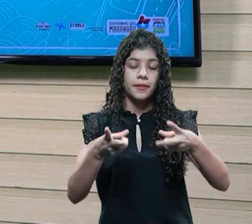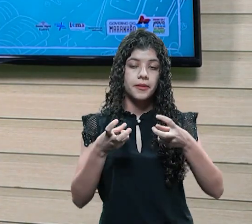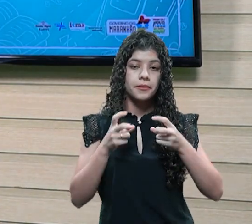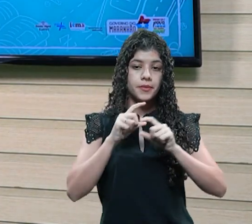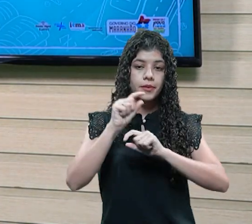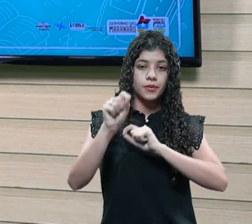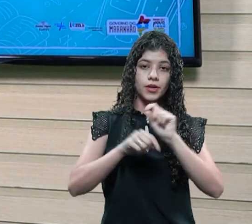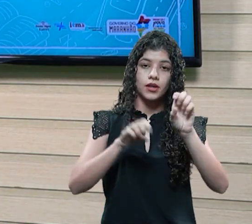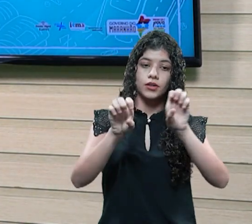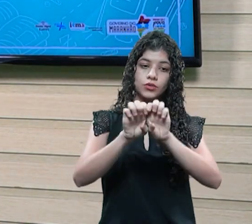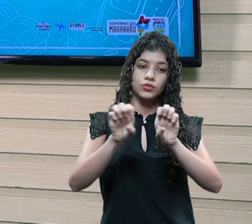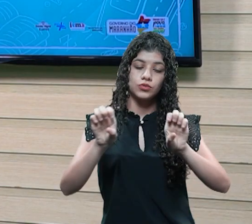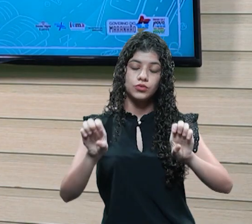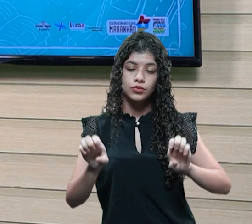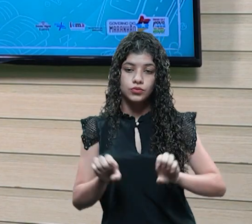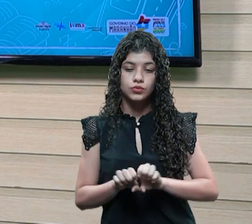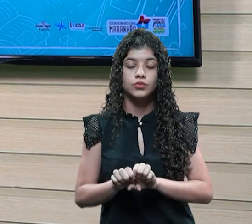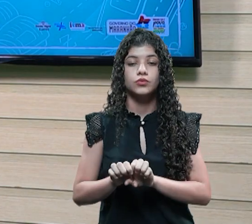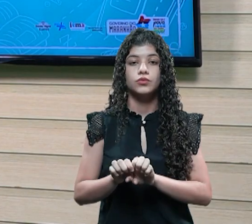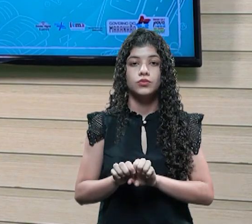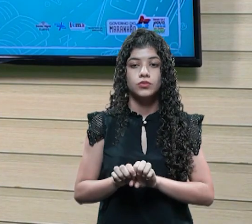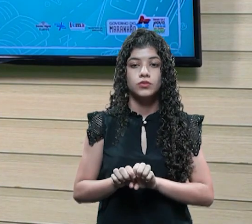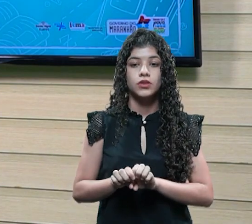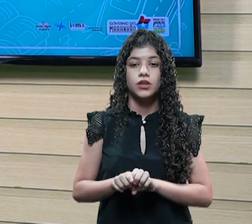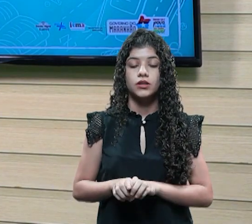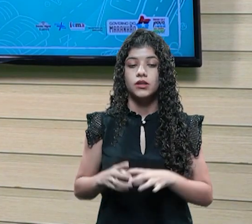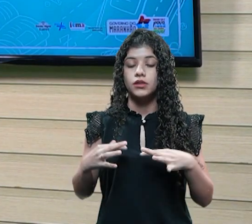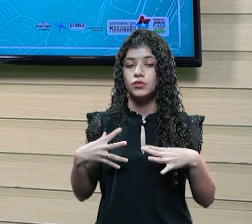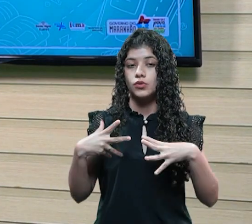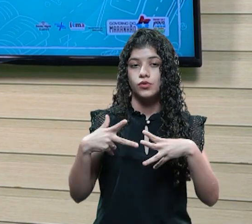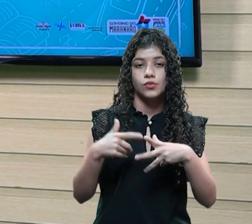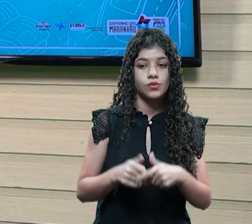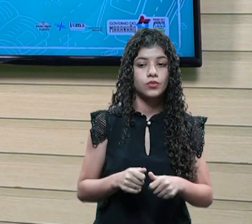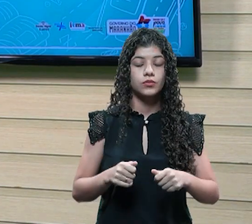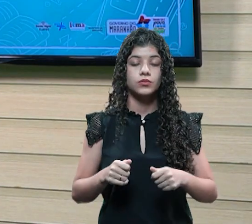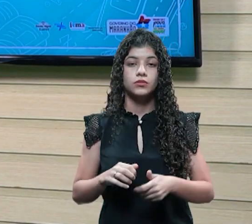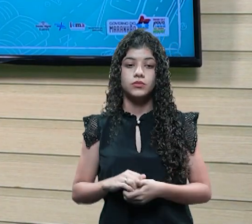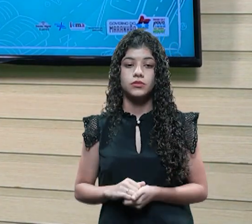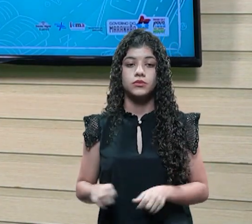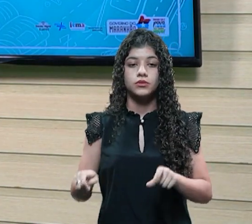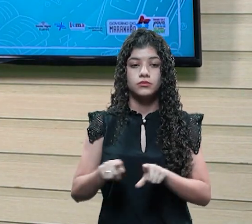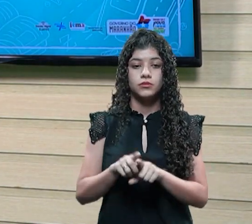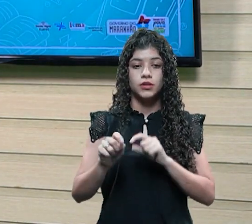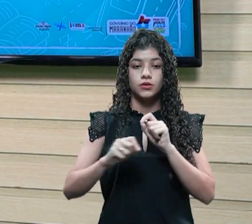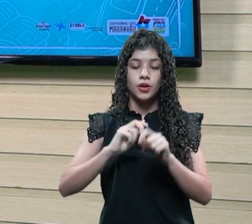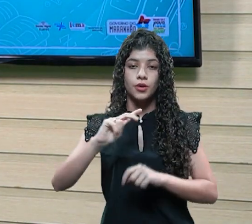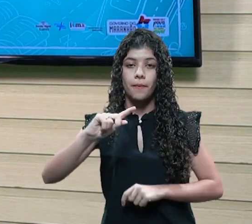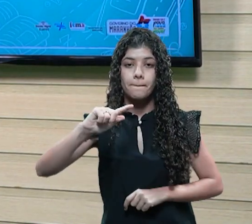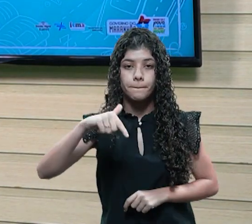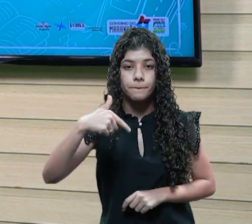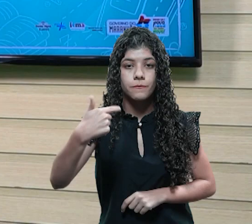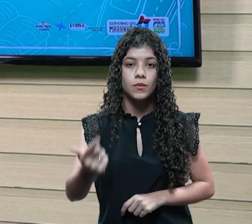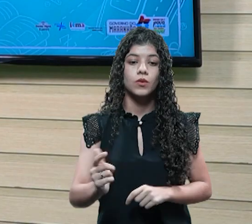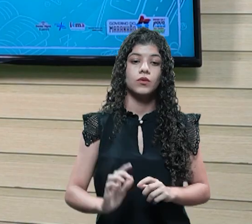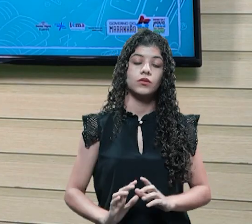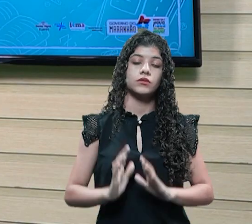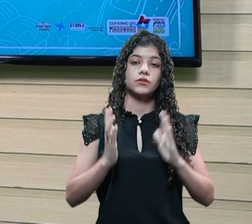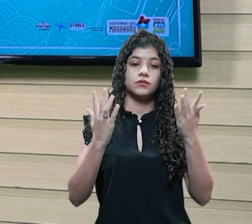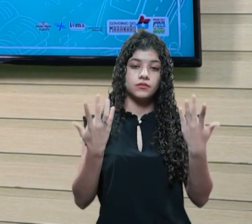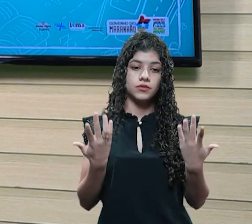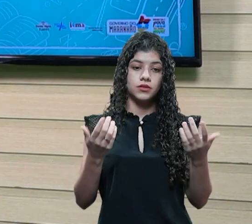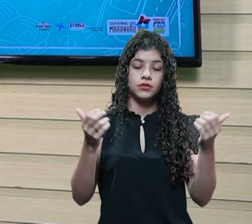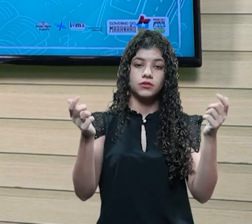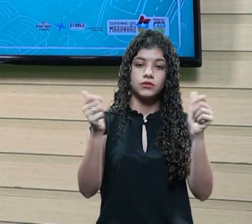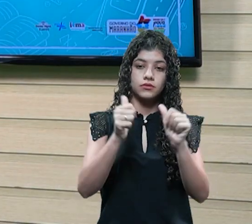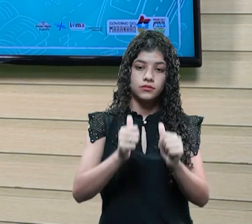pôde perceber essa questão da infraestrutura operacional toda do evento, assim como o pós-evento, né?